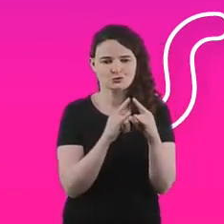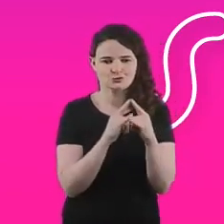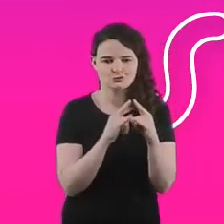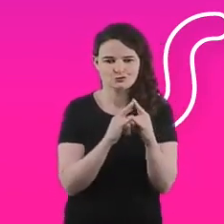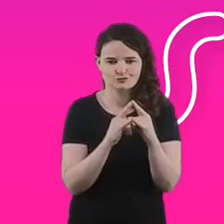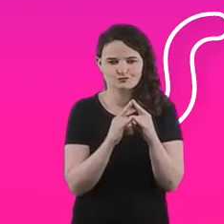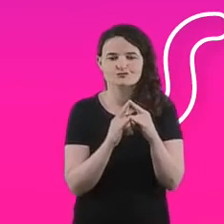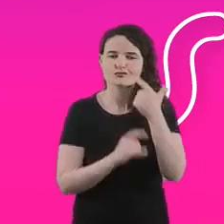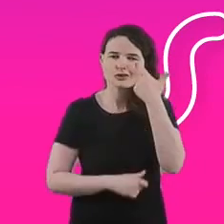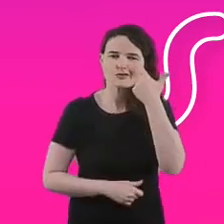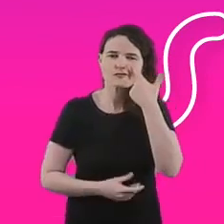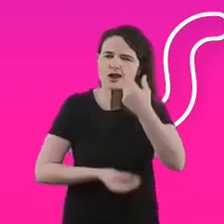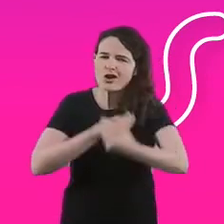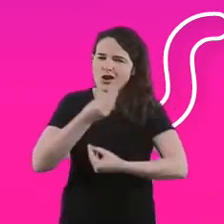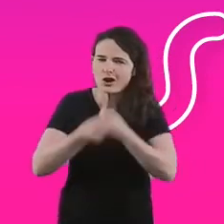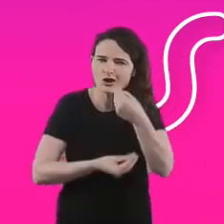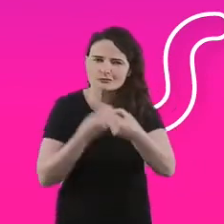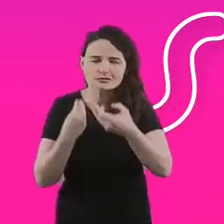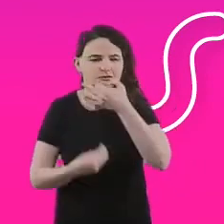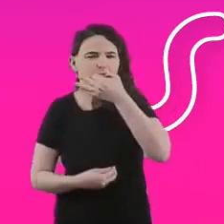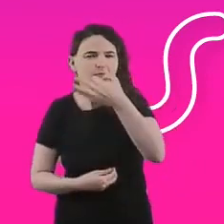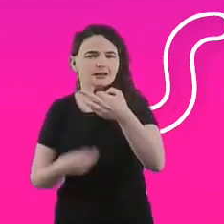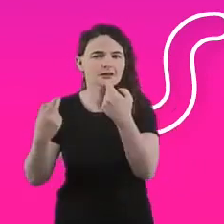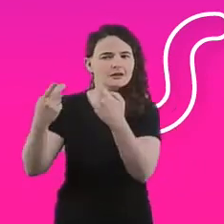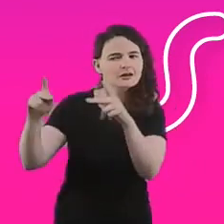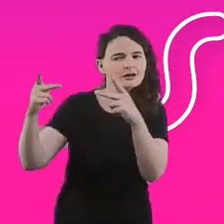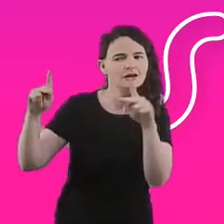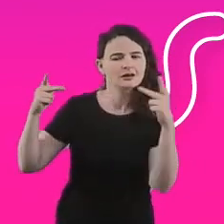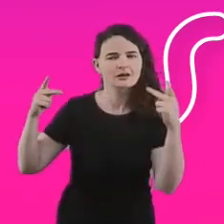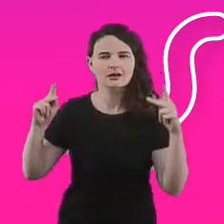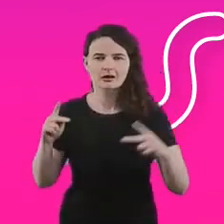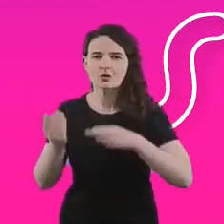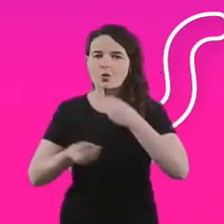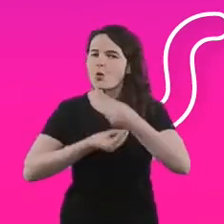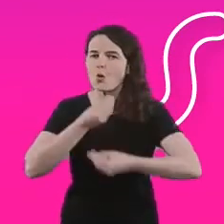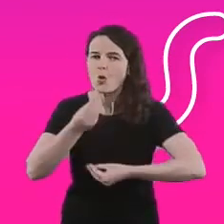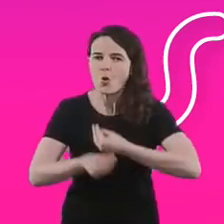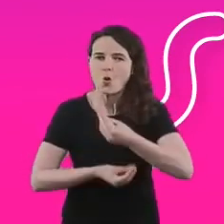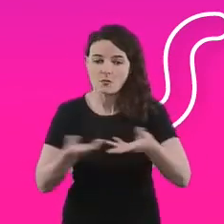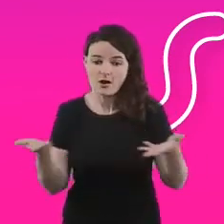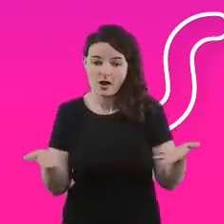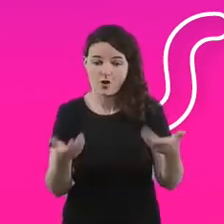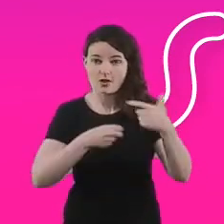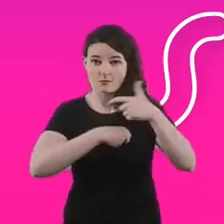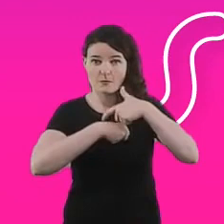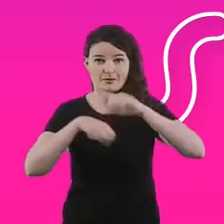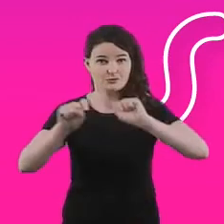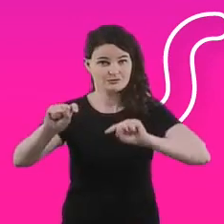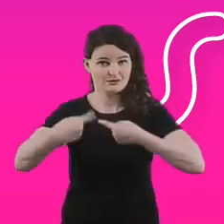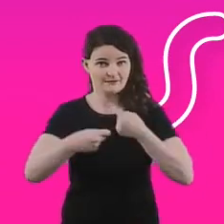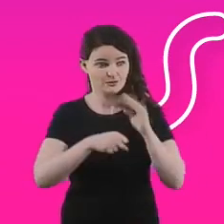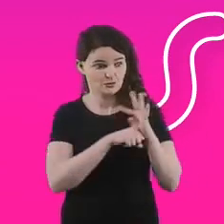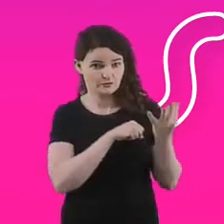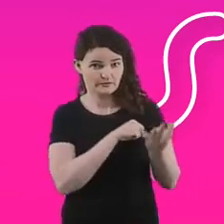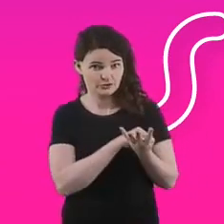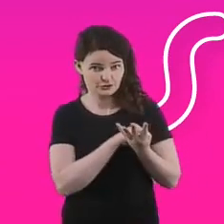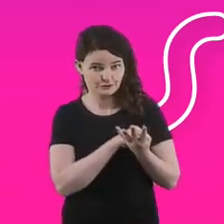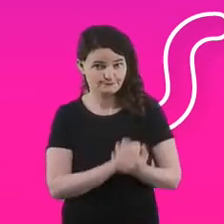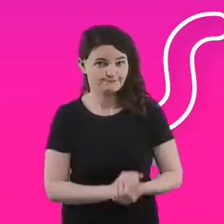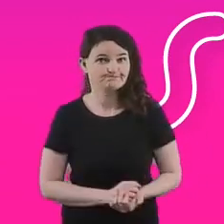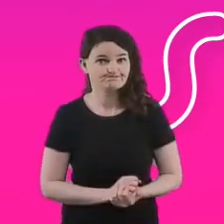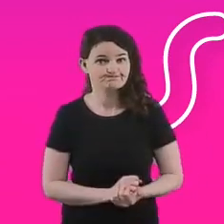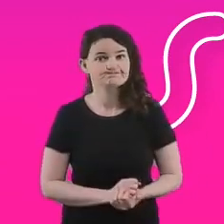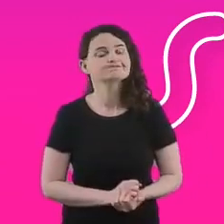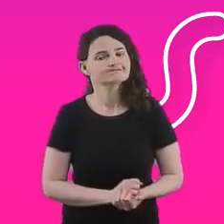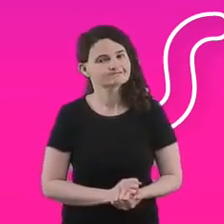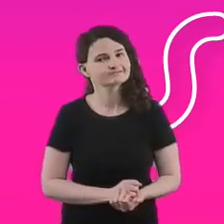de captar essa percepção, né, essa percepção do professor diante desses desafios do Covid. Foi também um